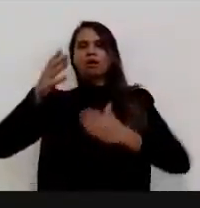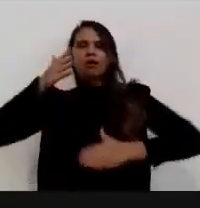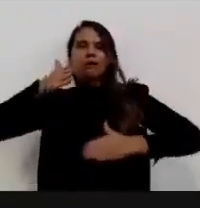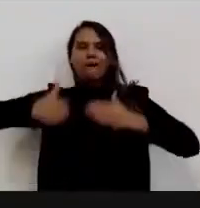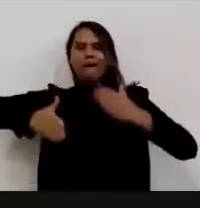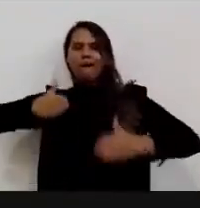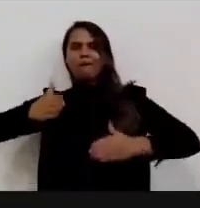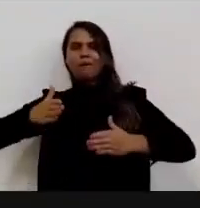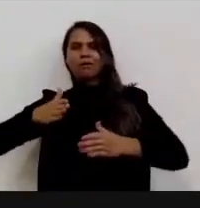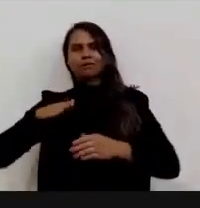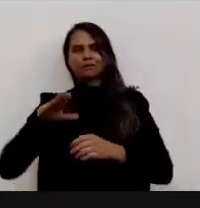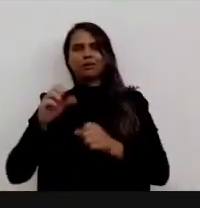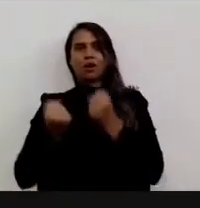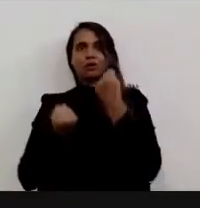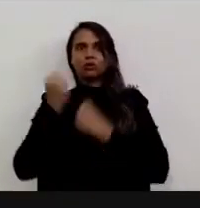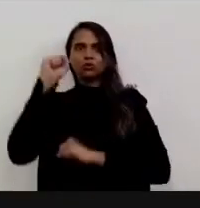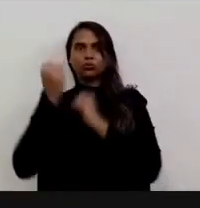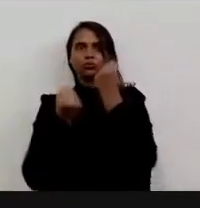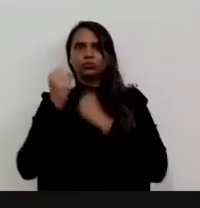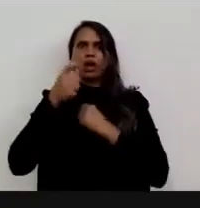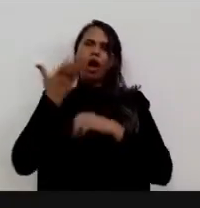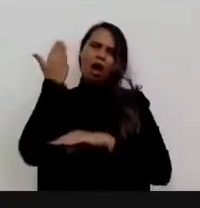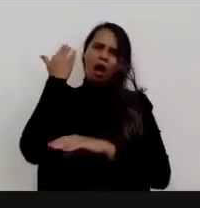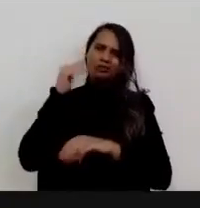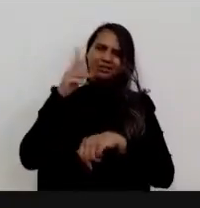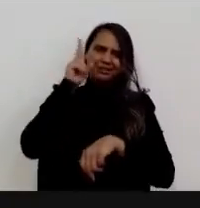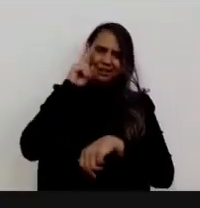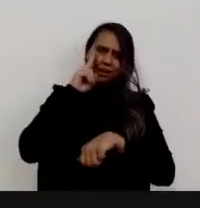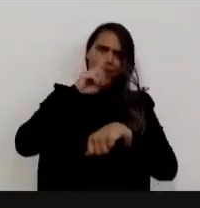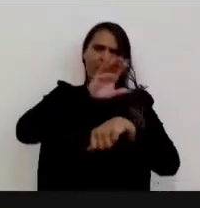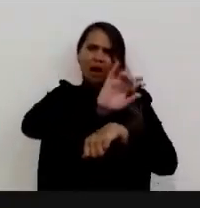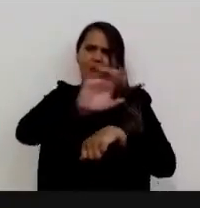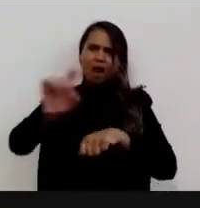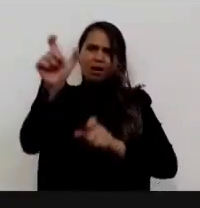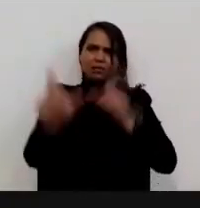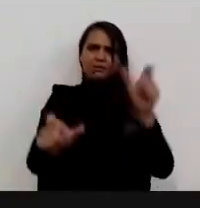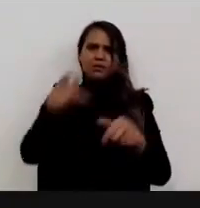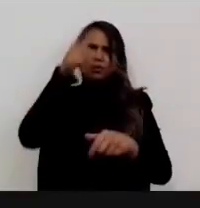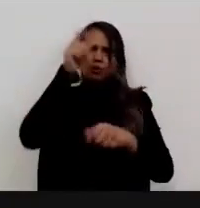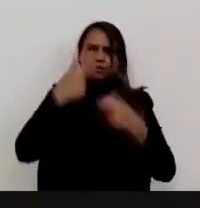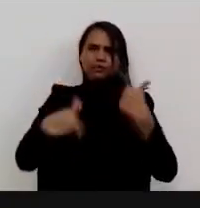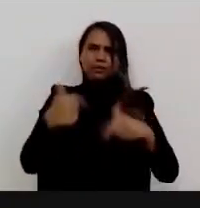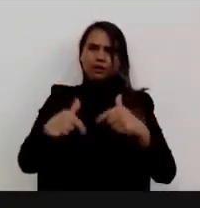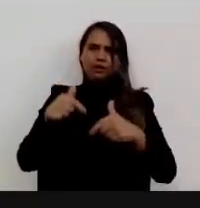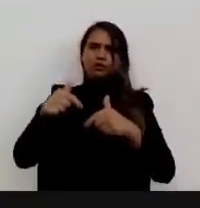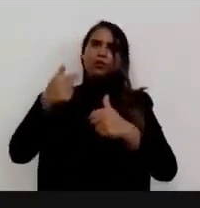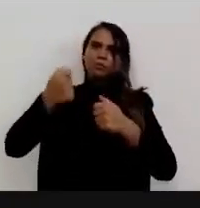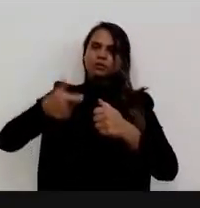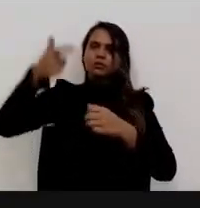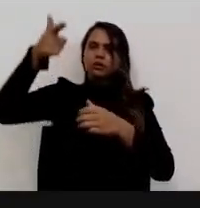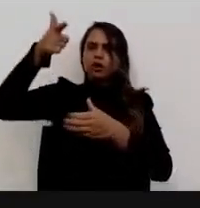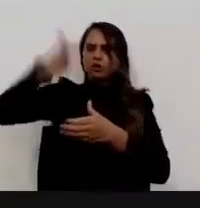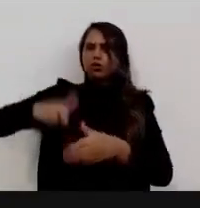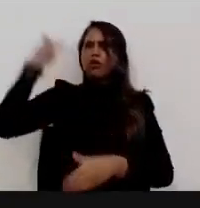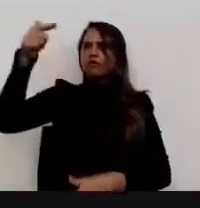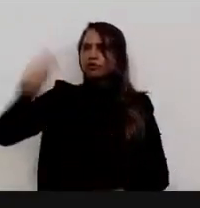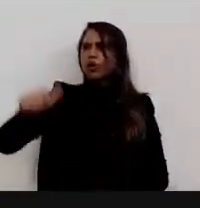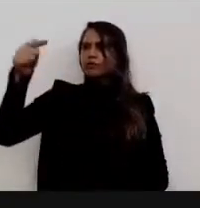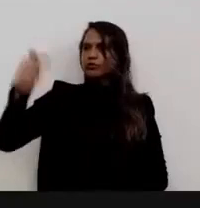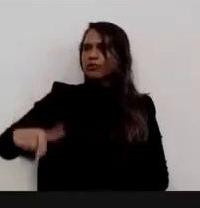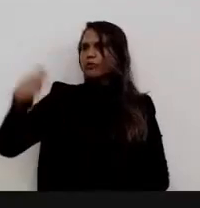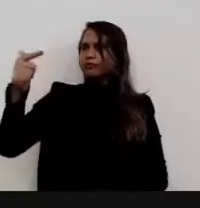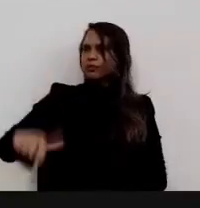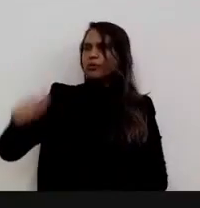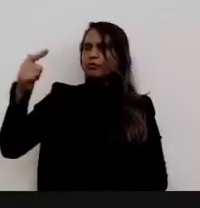Antes, na linha de produção, o trabalho era manual. Cada funcionário repetia os mesmíssimos procedimentos, centenas e centenas